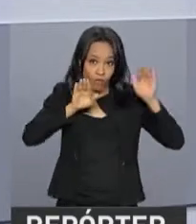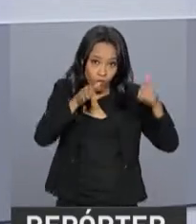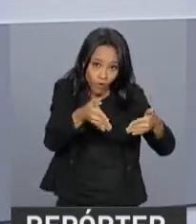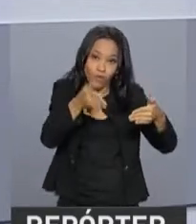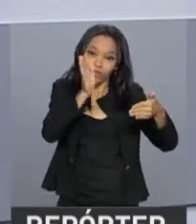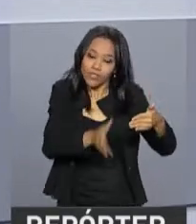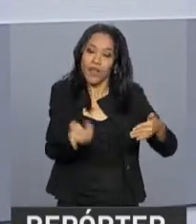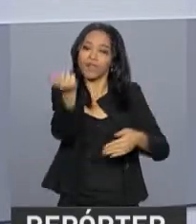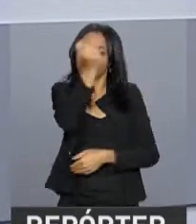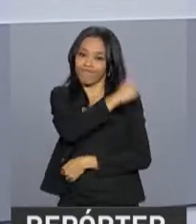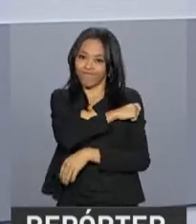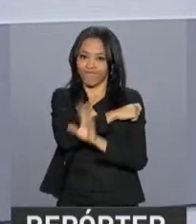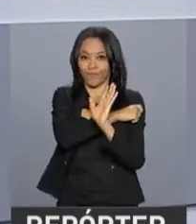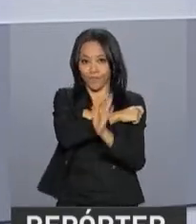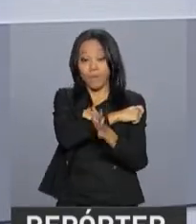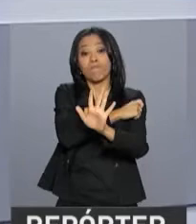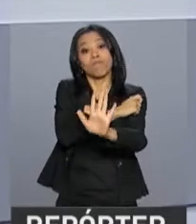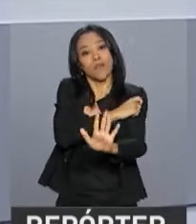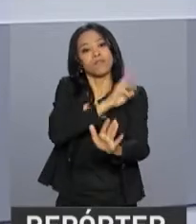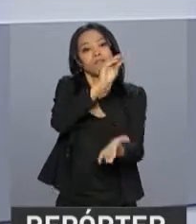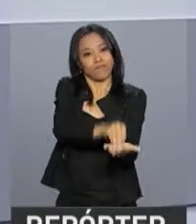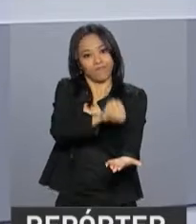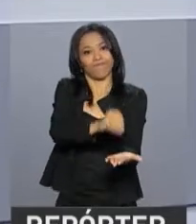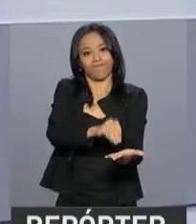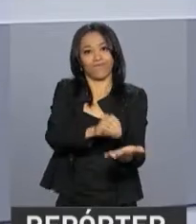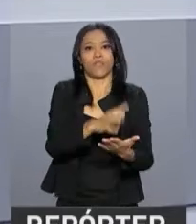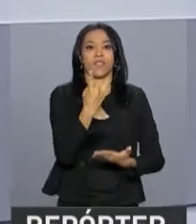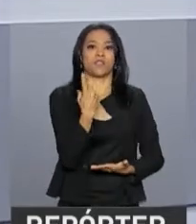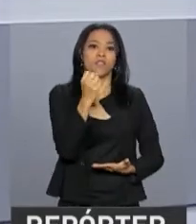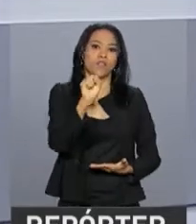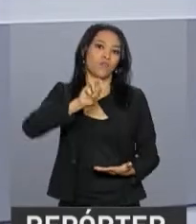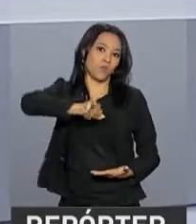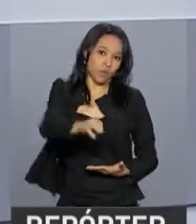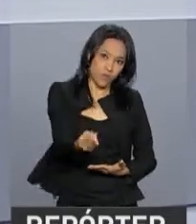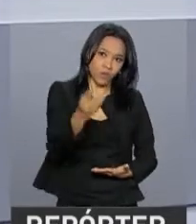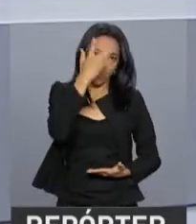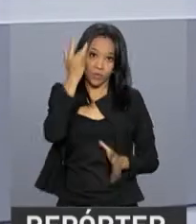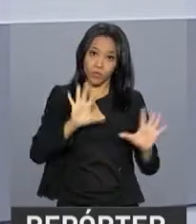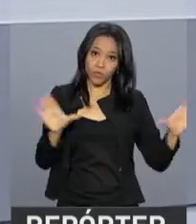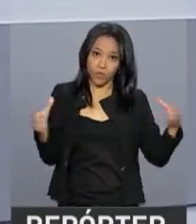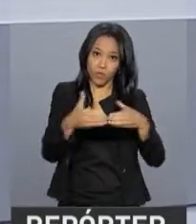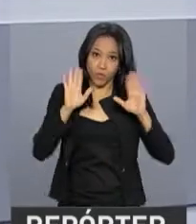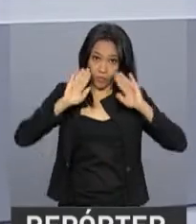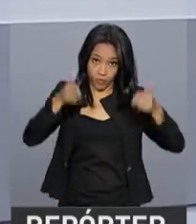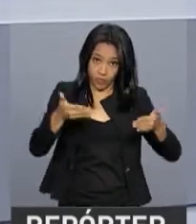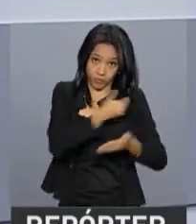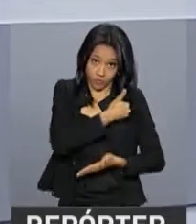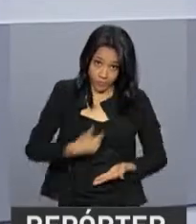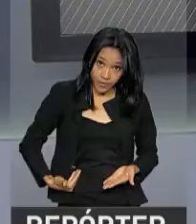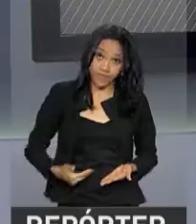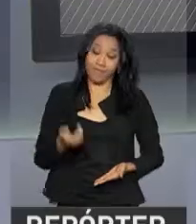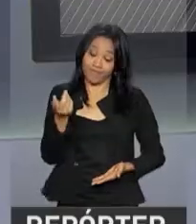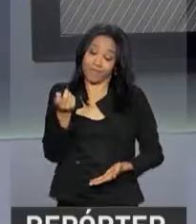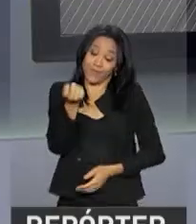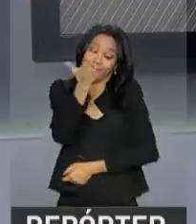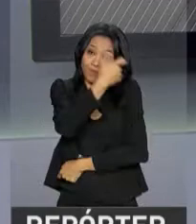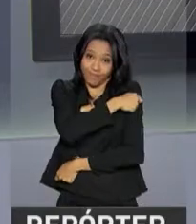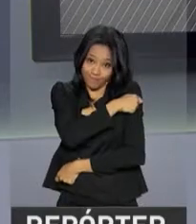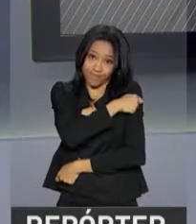tomado a vacina mas ainda faltam mais de 18 milhões de pessoas do grupo prioritário tomarem a dose